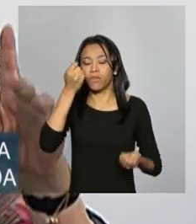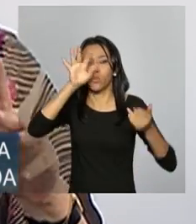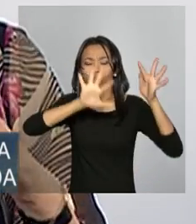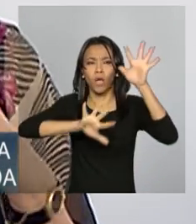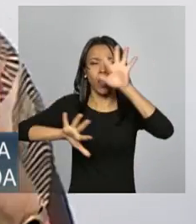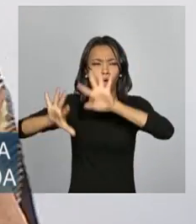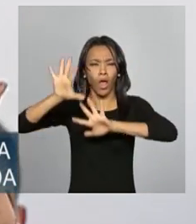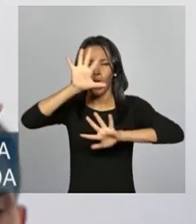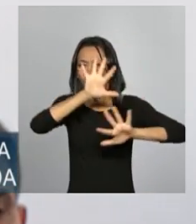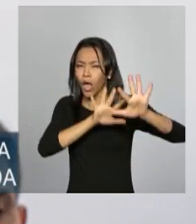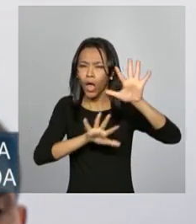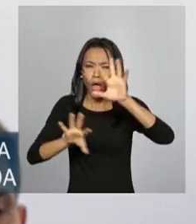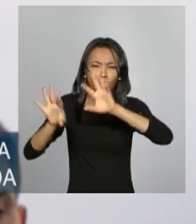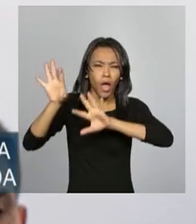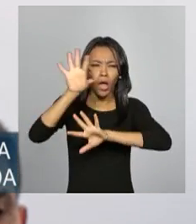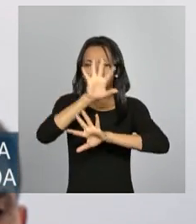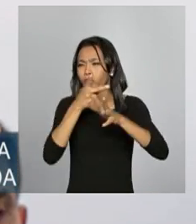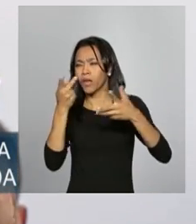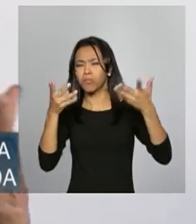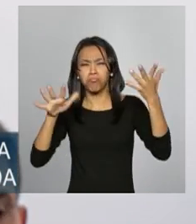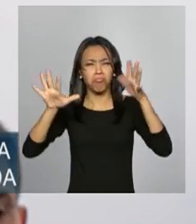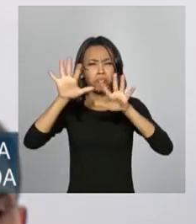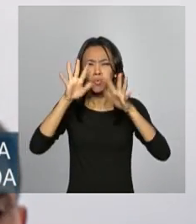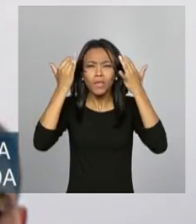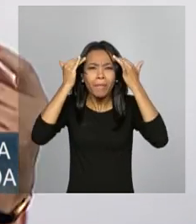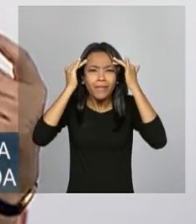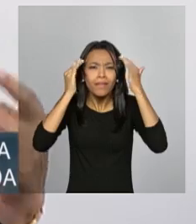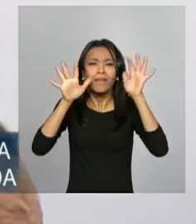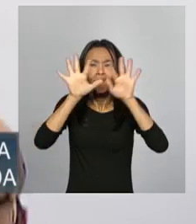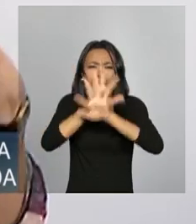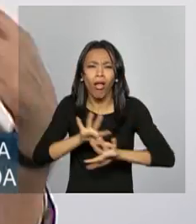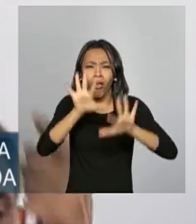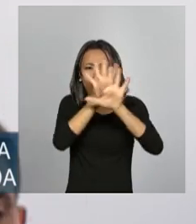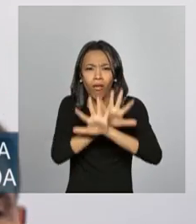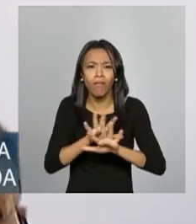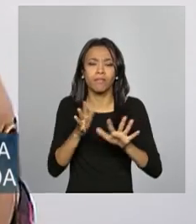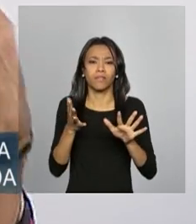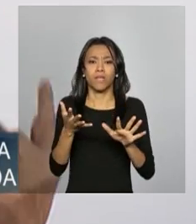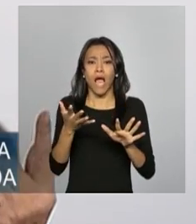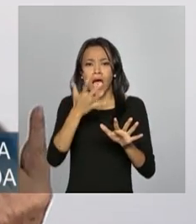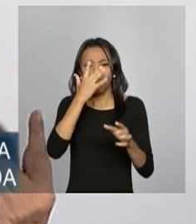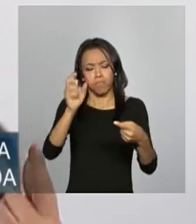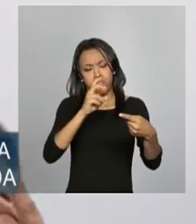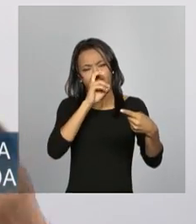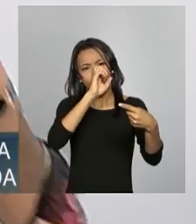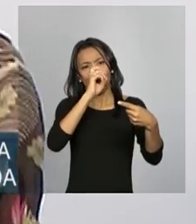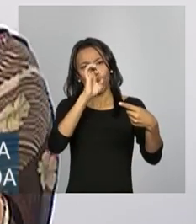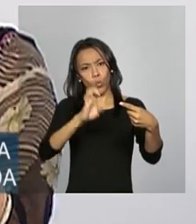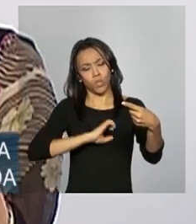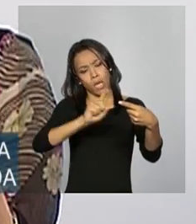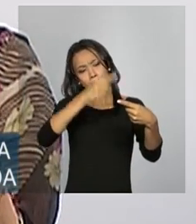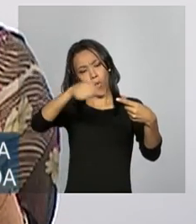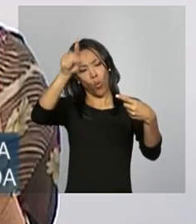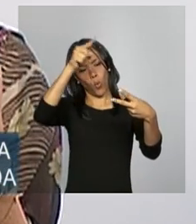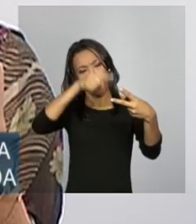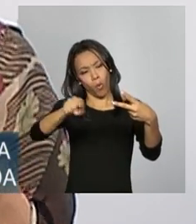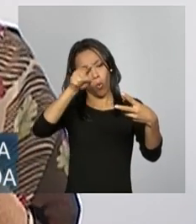nebuloso. Muitas das ações das quais me acusam,